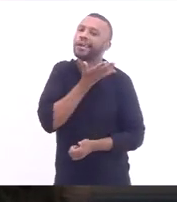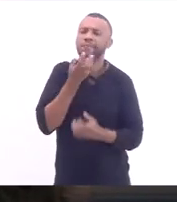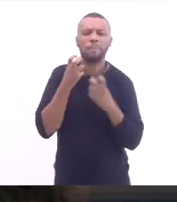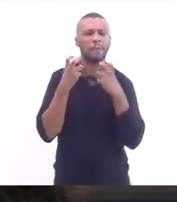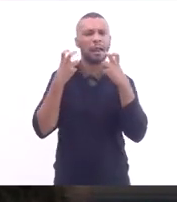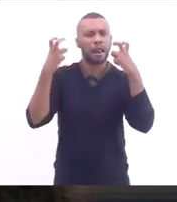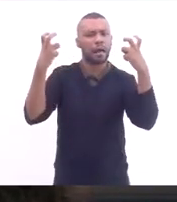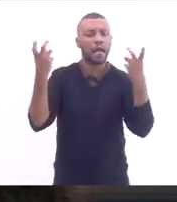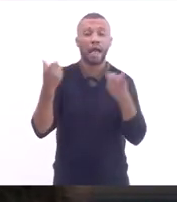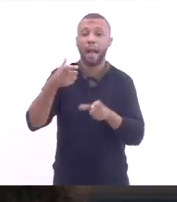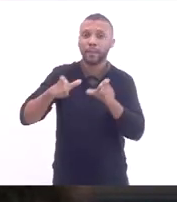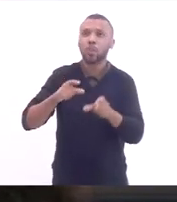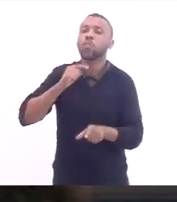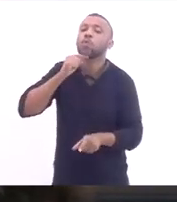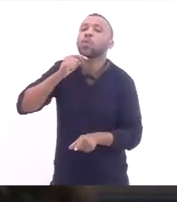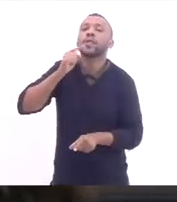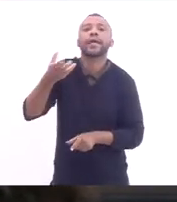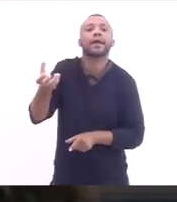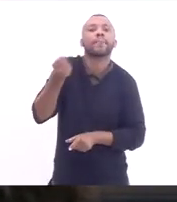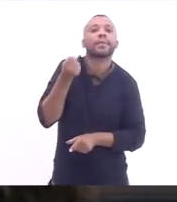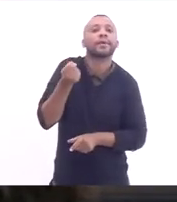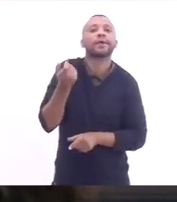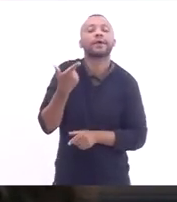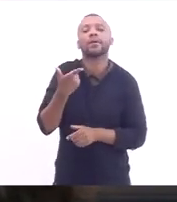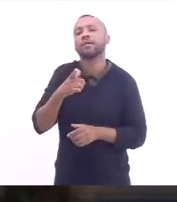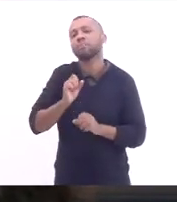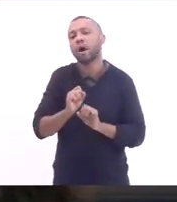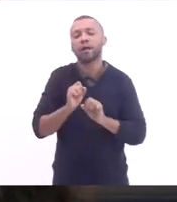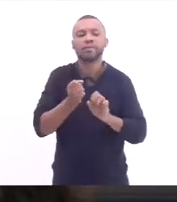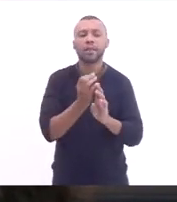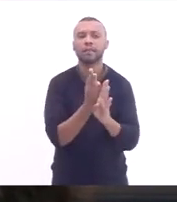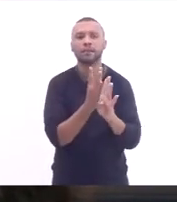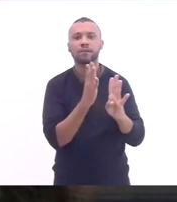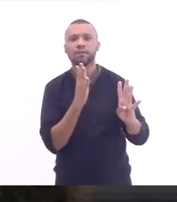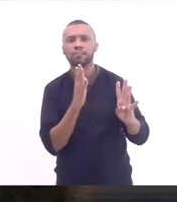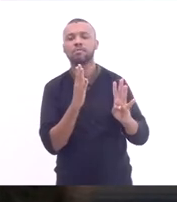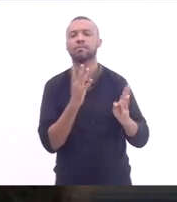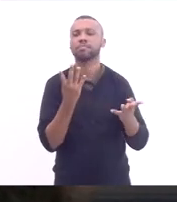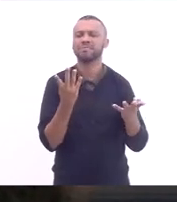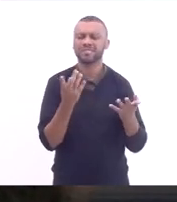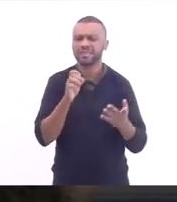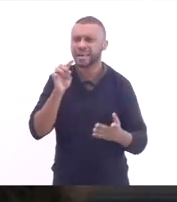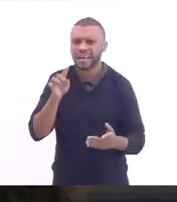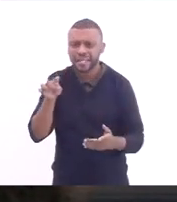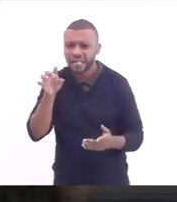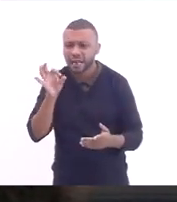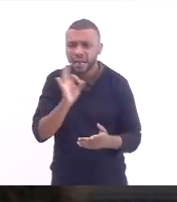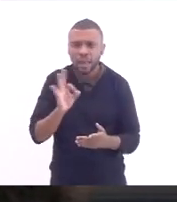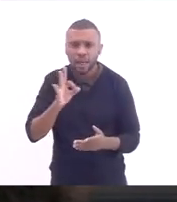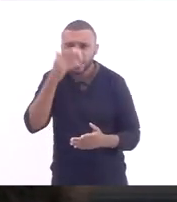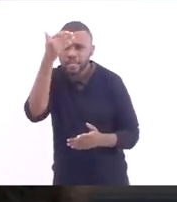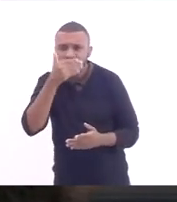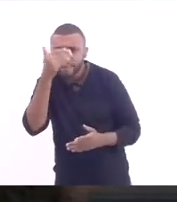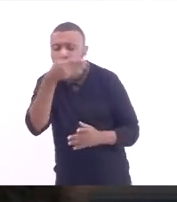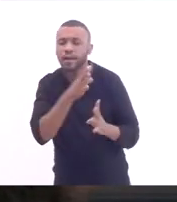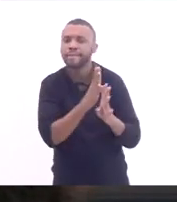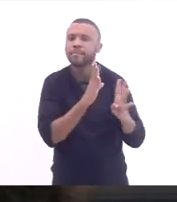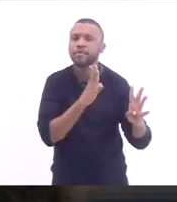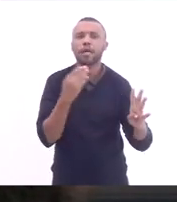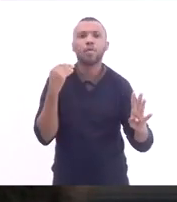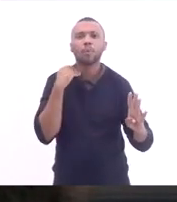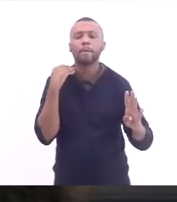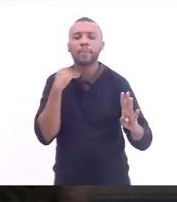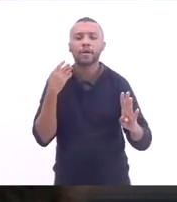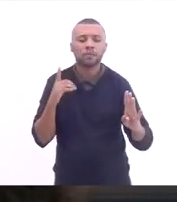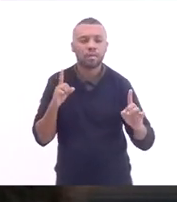sem receber, eles entram nas filas, ou então não. Será que ninguém está vendo as filas? Chega no banco, dizem